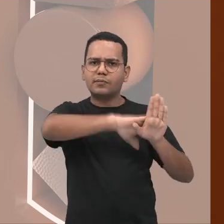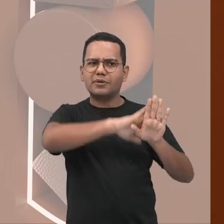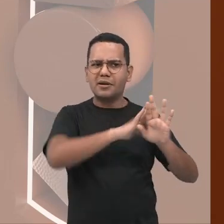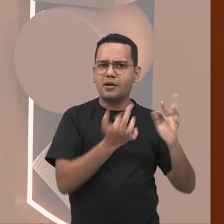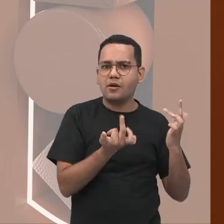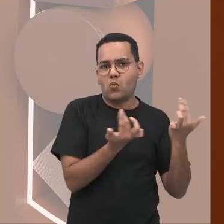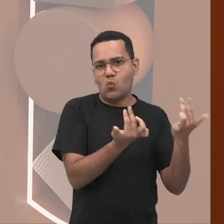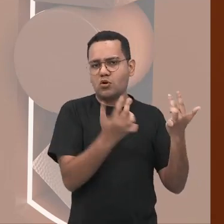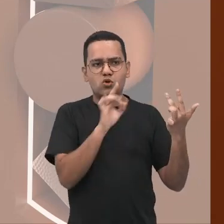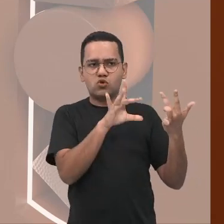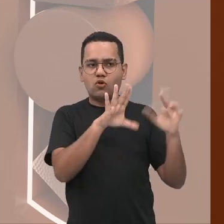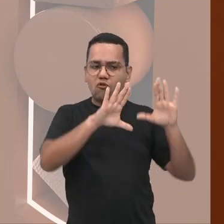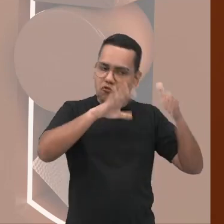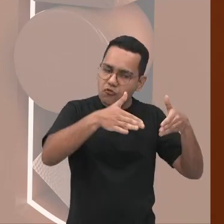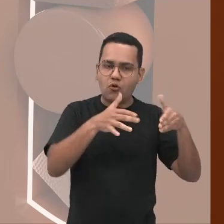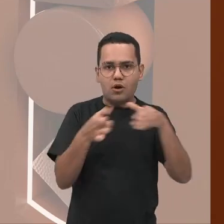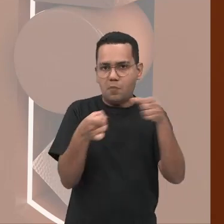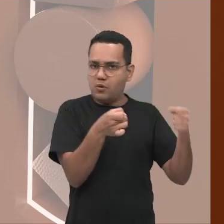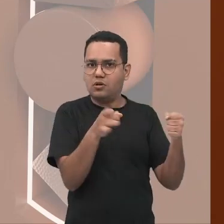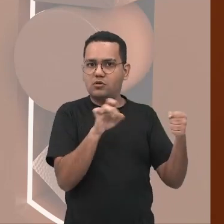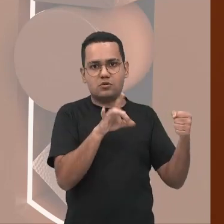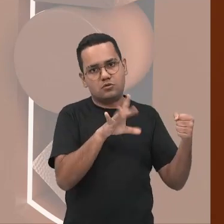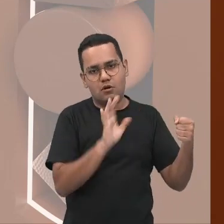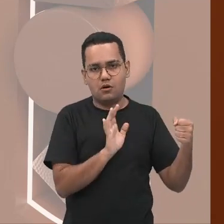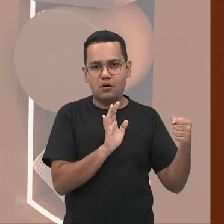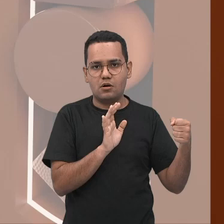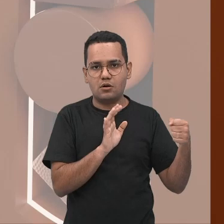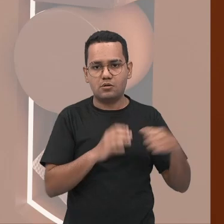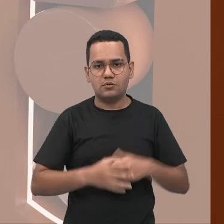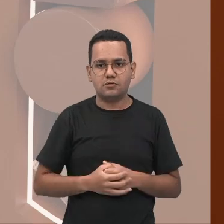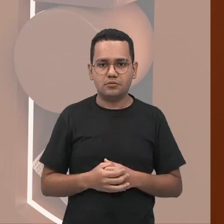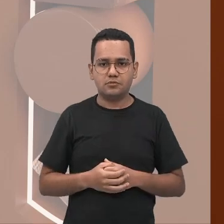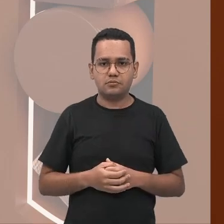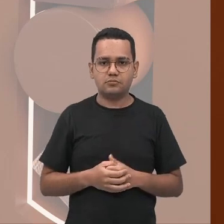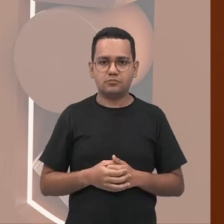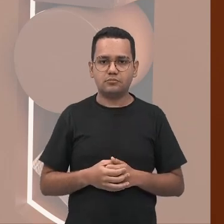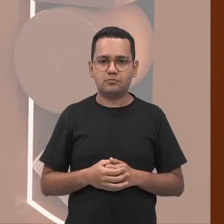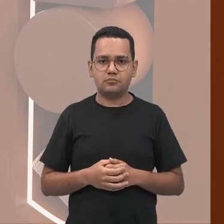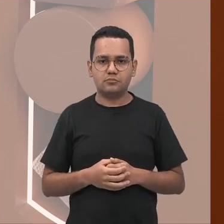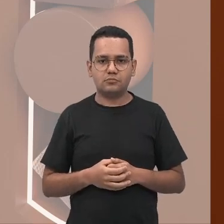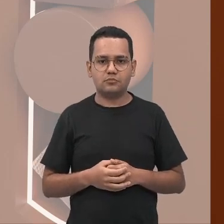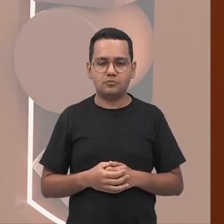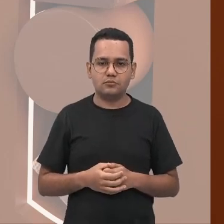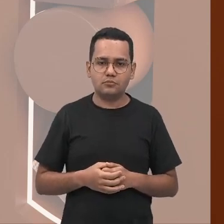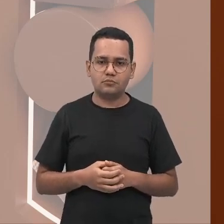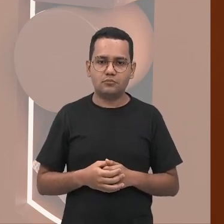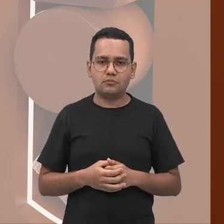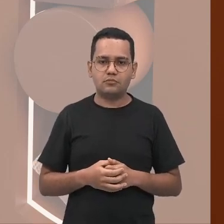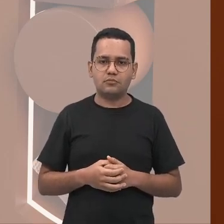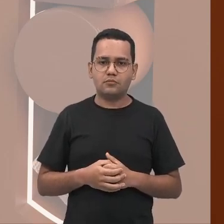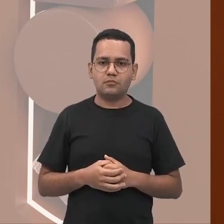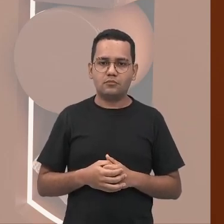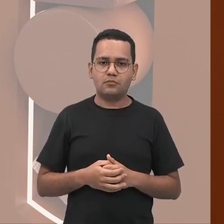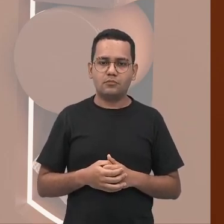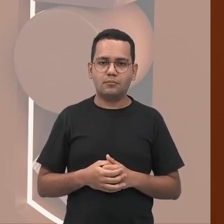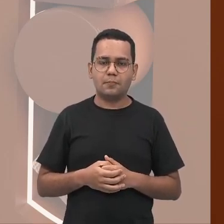o poder, né, brigam entre si pelo poder, simplesmente. E a gente vai ver então que